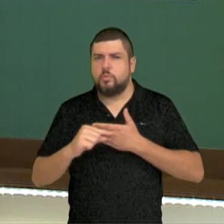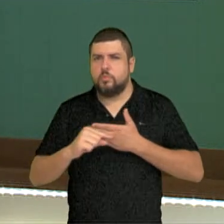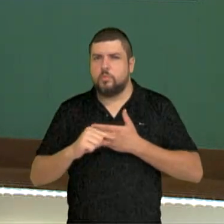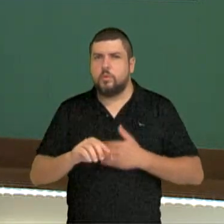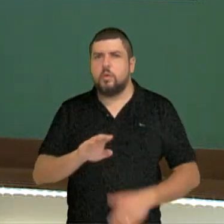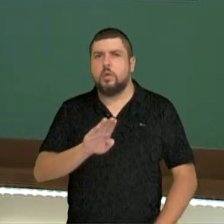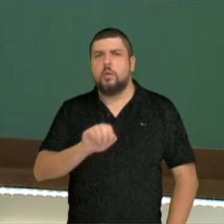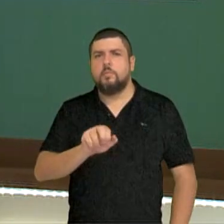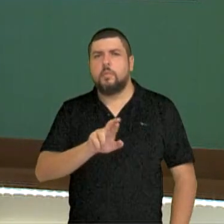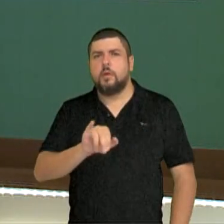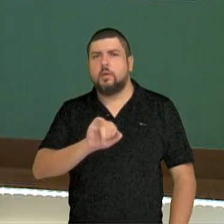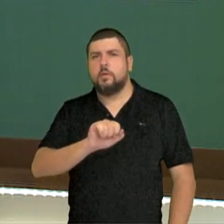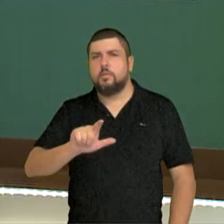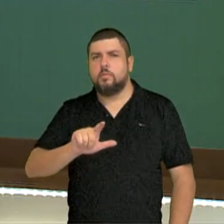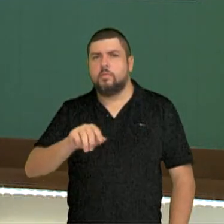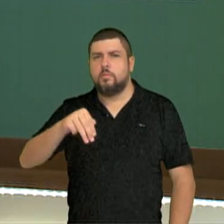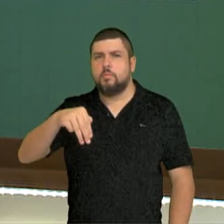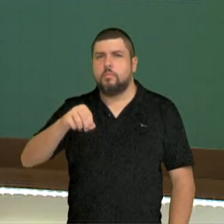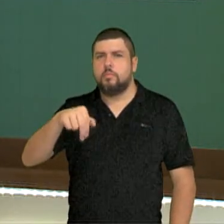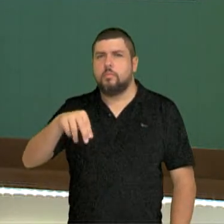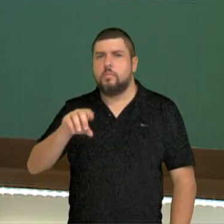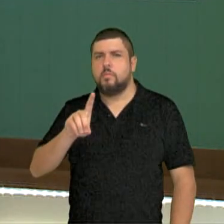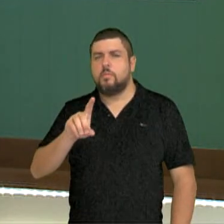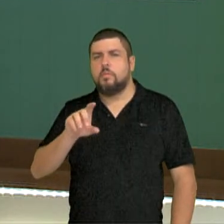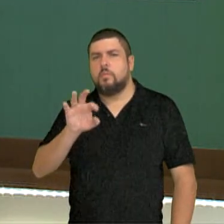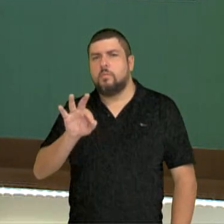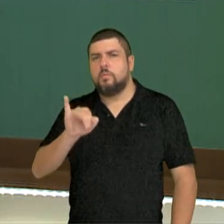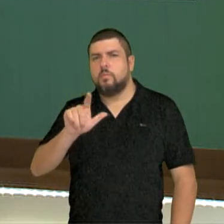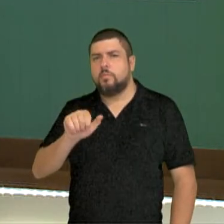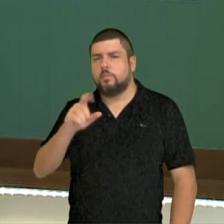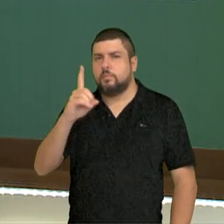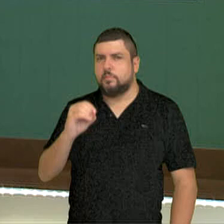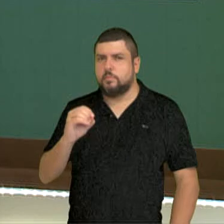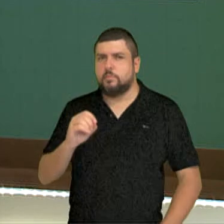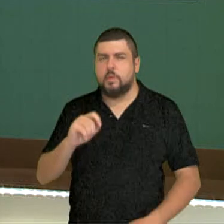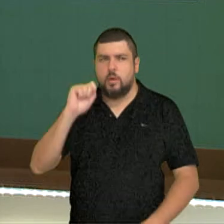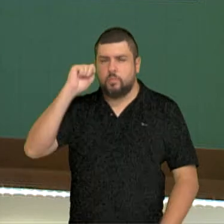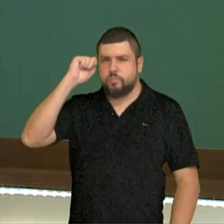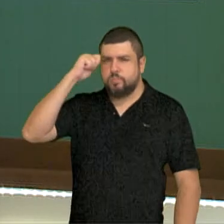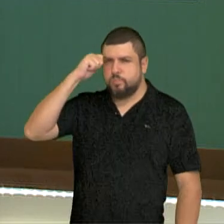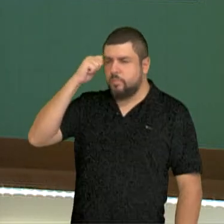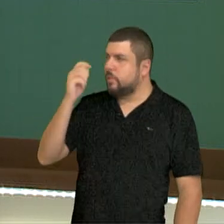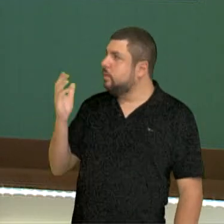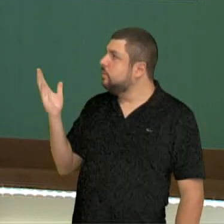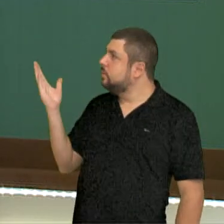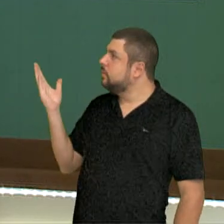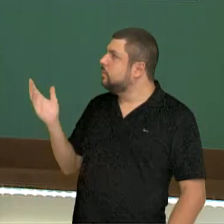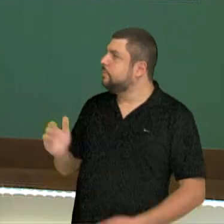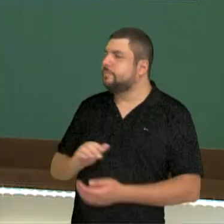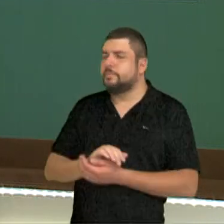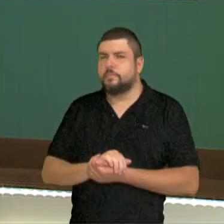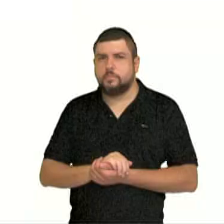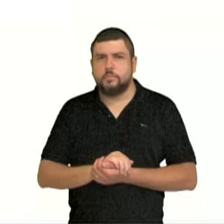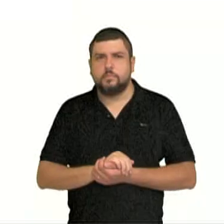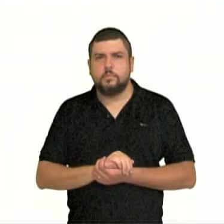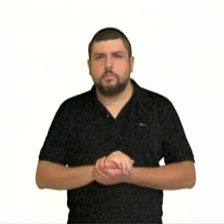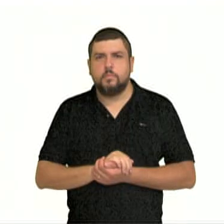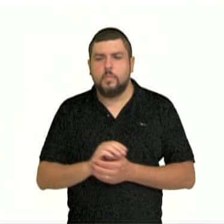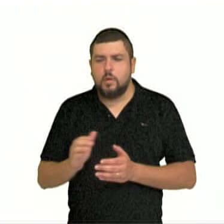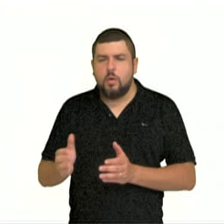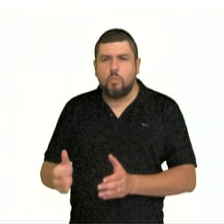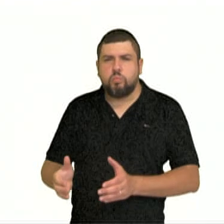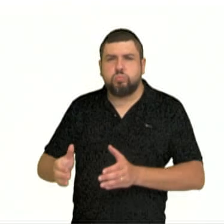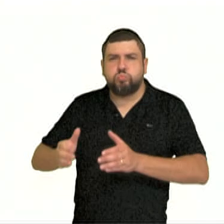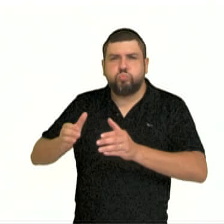Amontilado. Então a resenha, aqui já é o texto da resenha, falará sobre isso. Acompanhe. O Barril de Amontilado